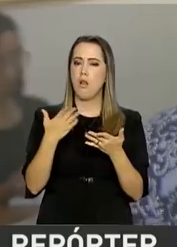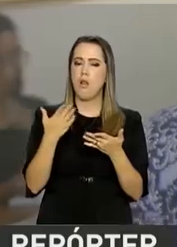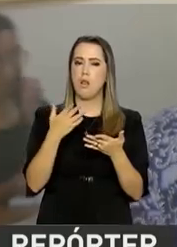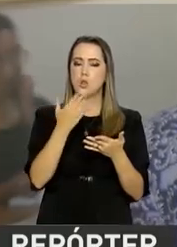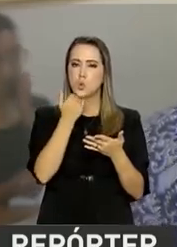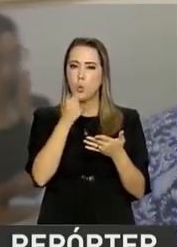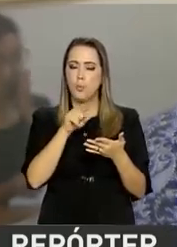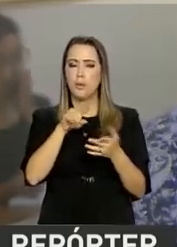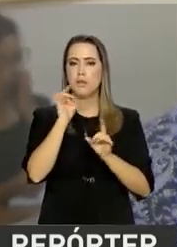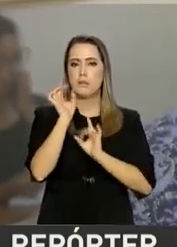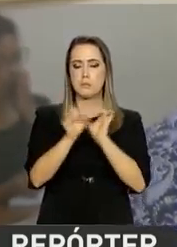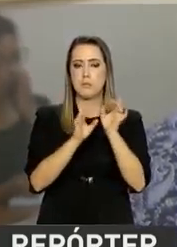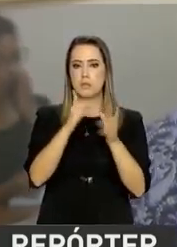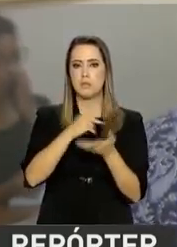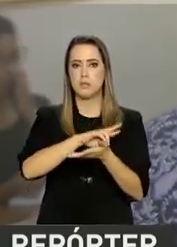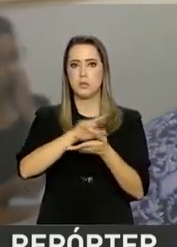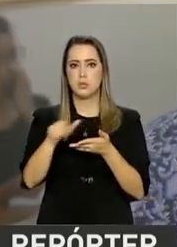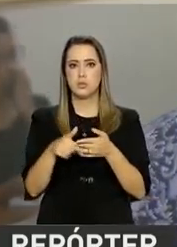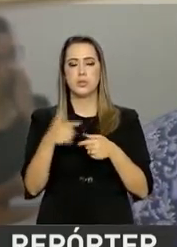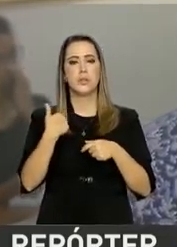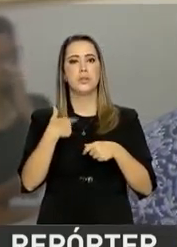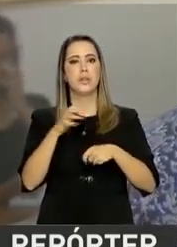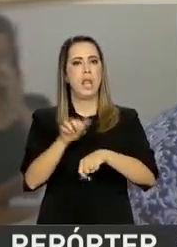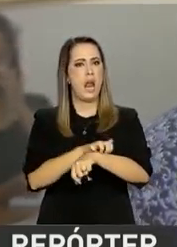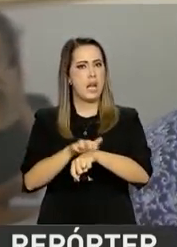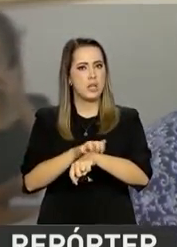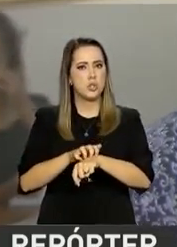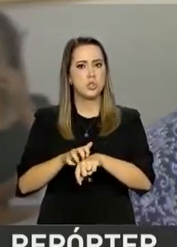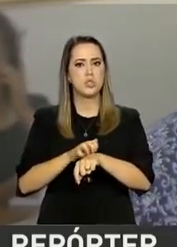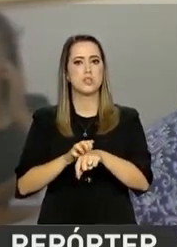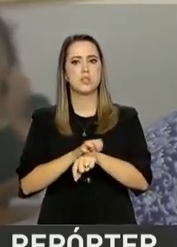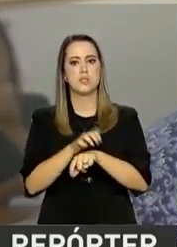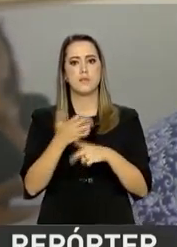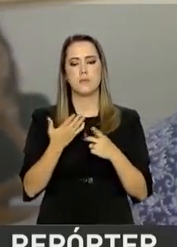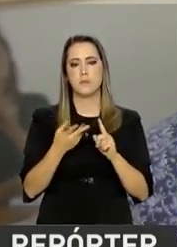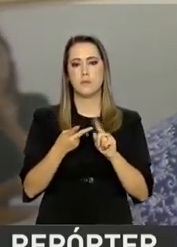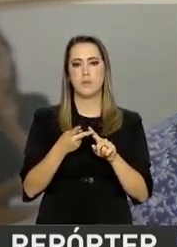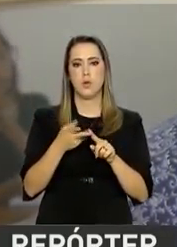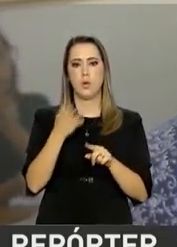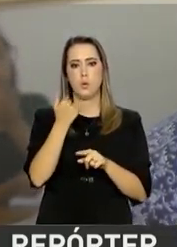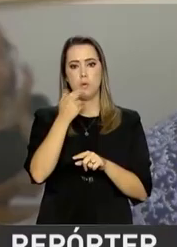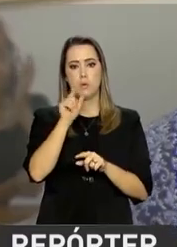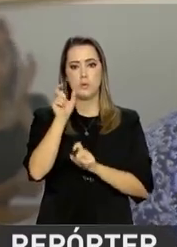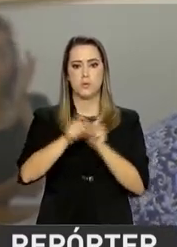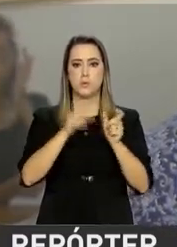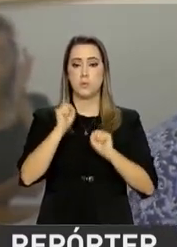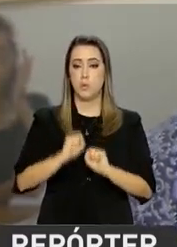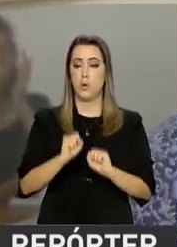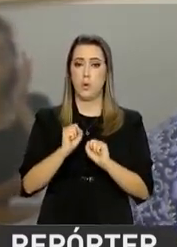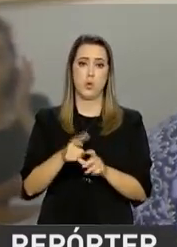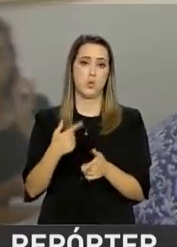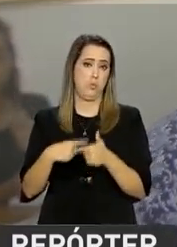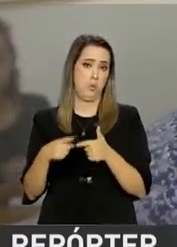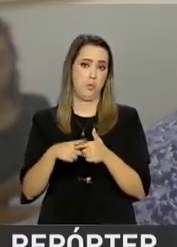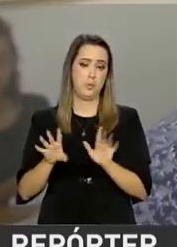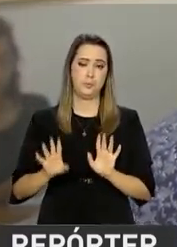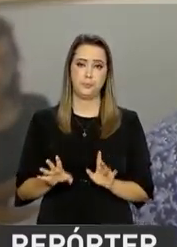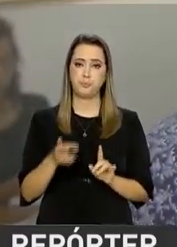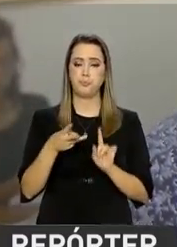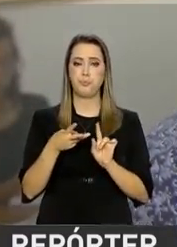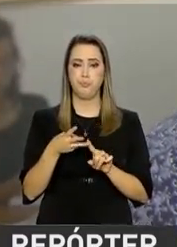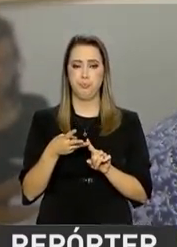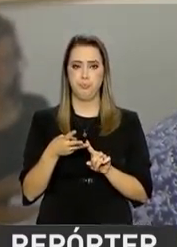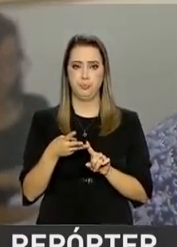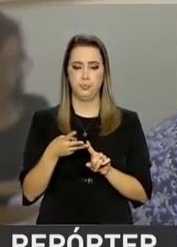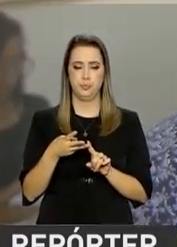específico, que inclua itens alergênicos, que inclua comidas que as pessoas possam ou não ter problemas. Eles